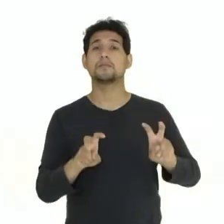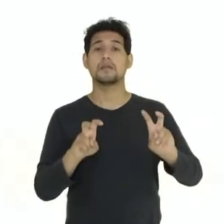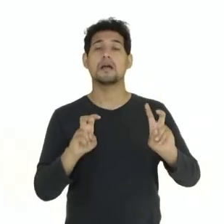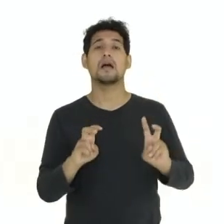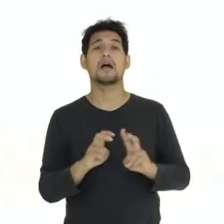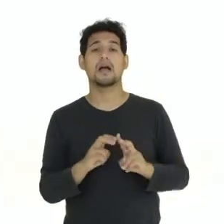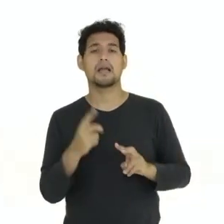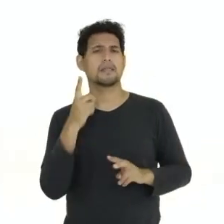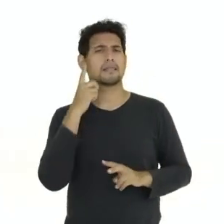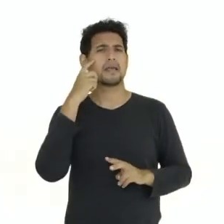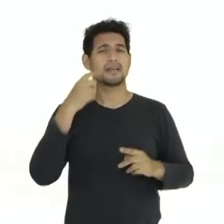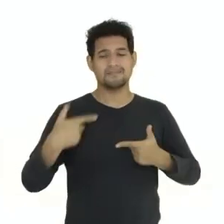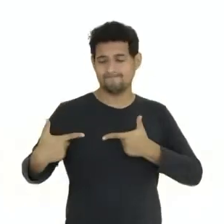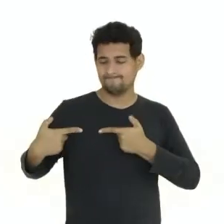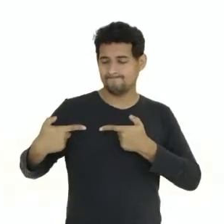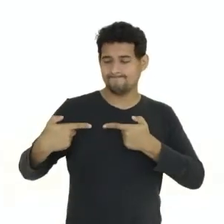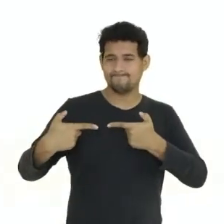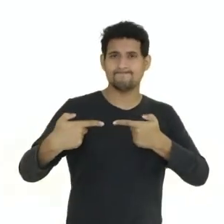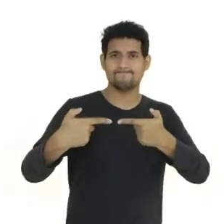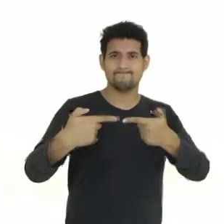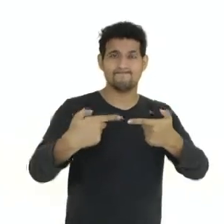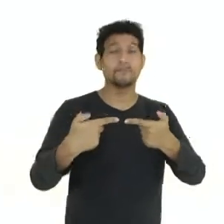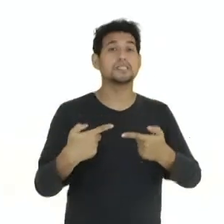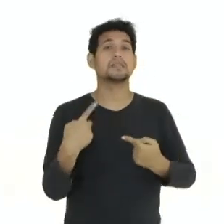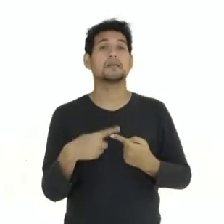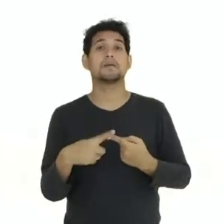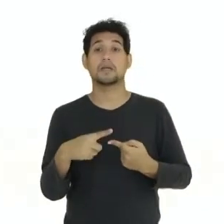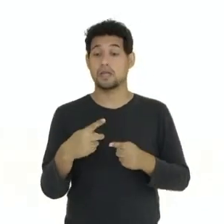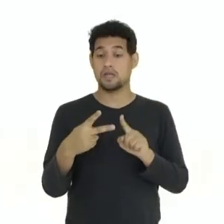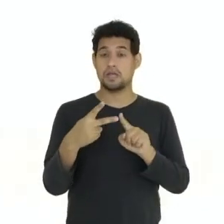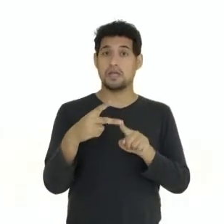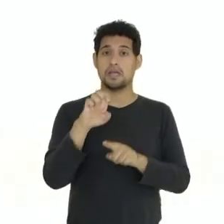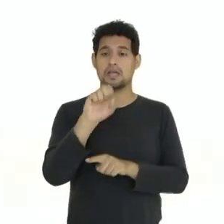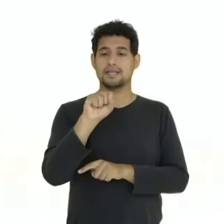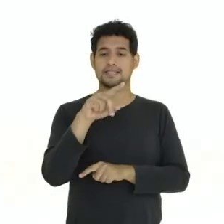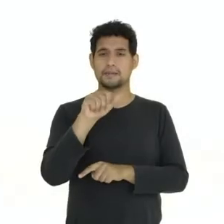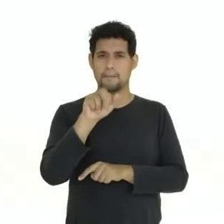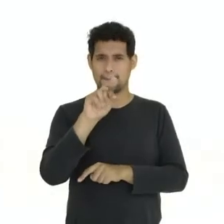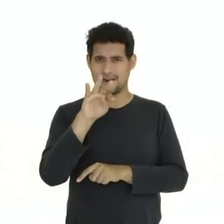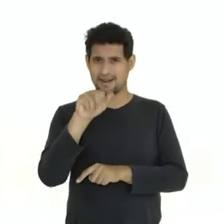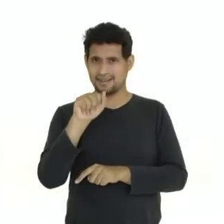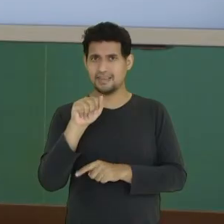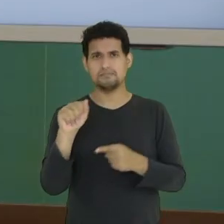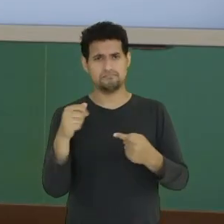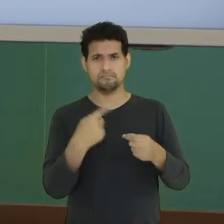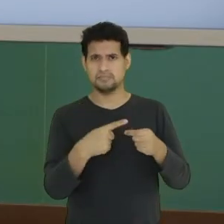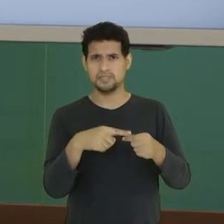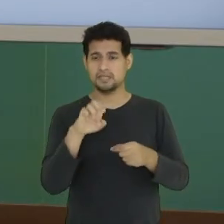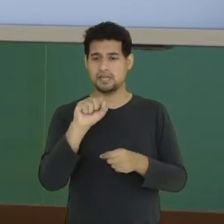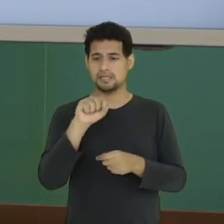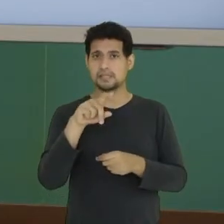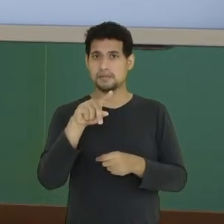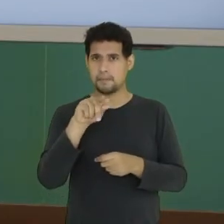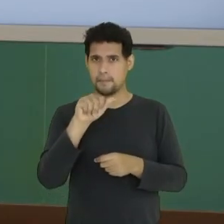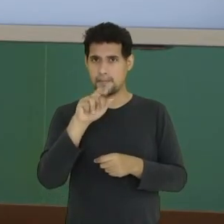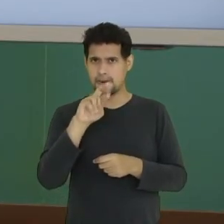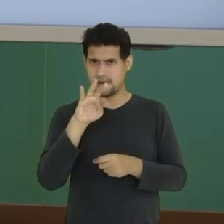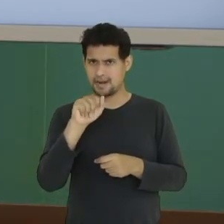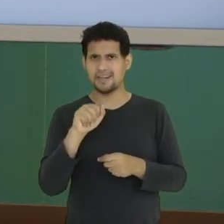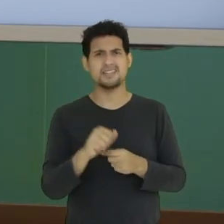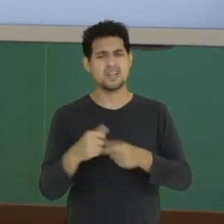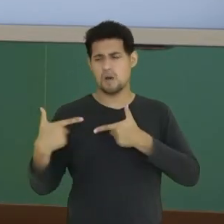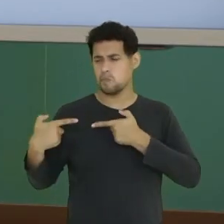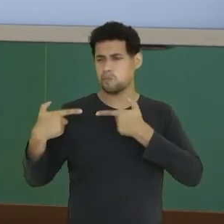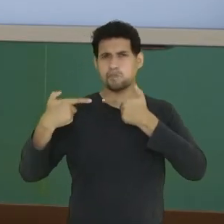da guerra. Então, os espartanos eram grandes guerreiros. E, por isso mesmo, a organização política da